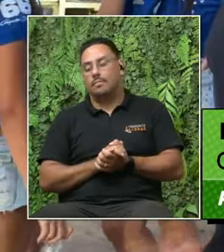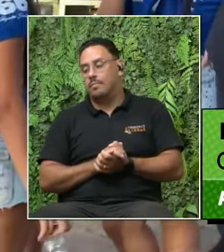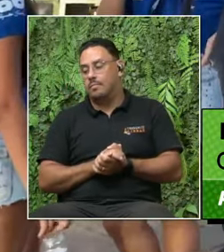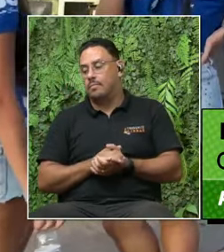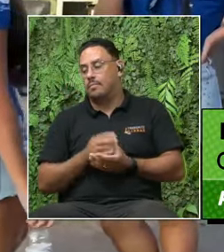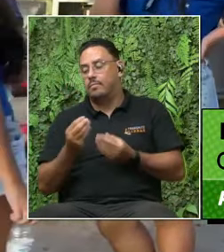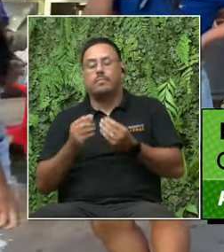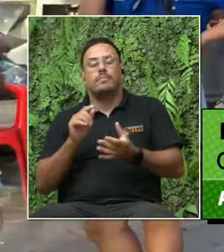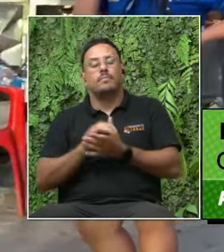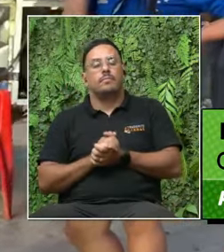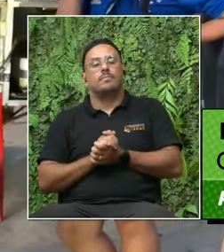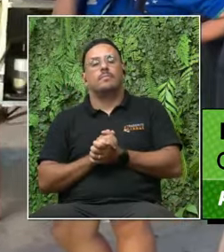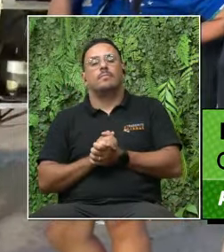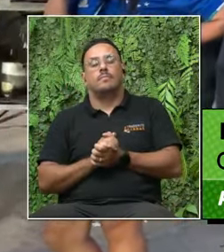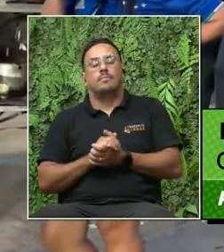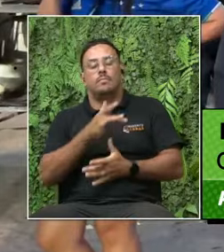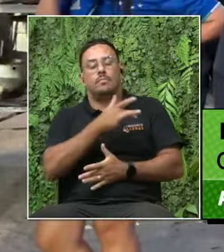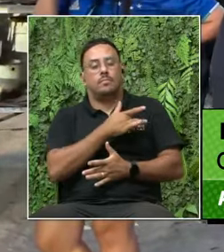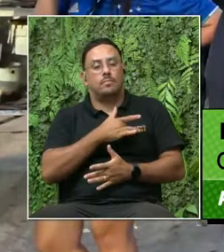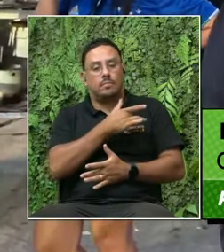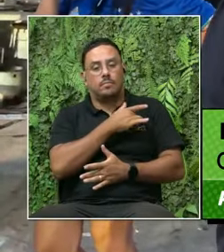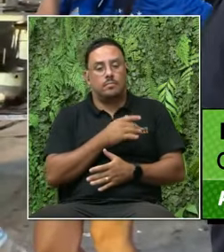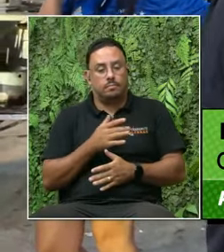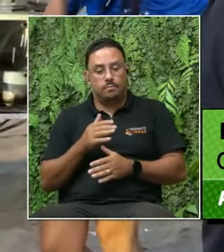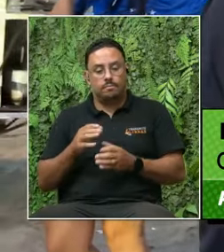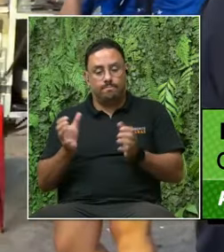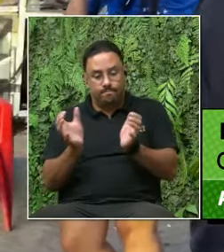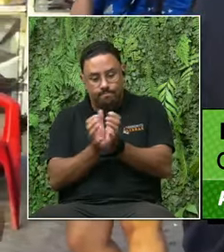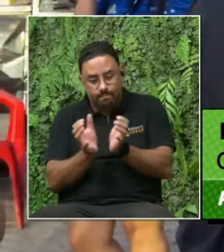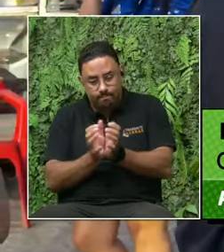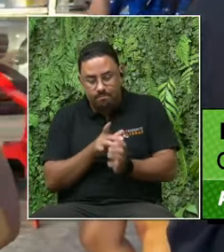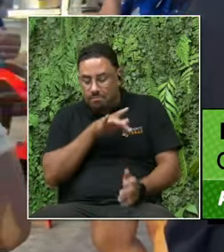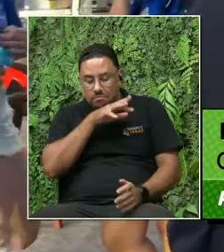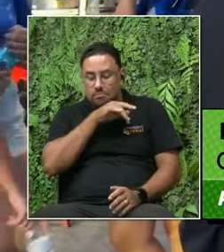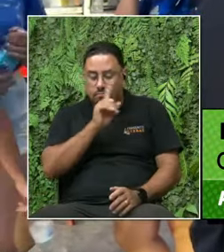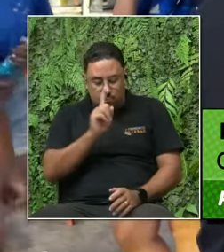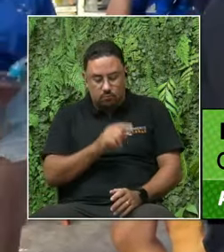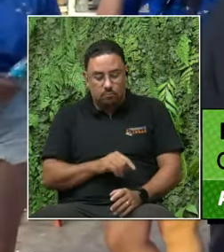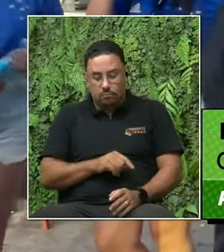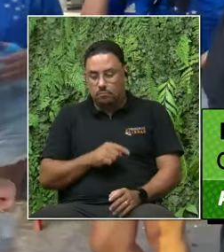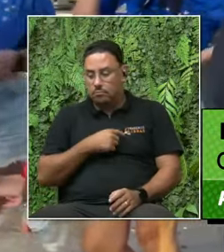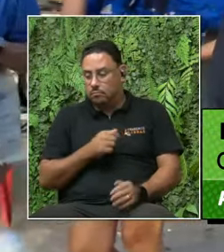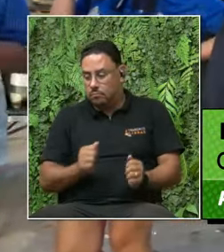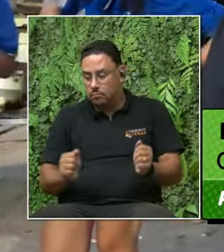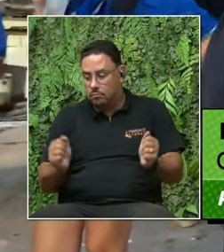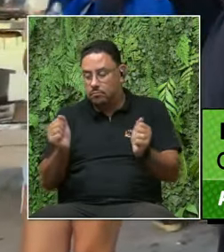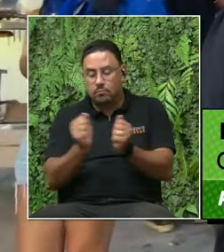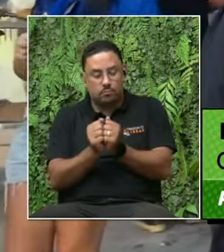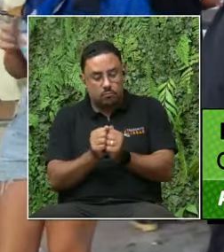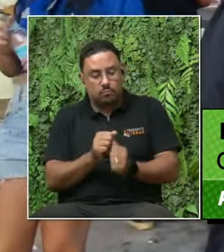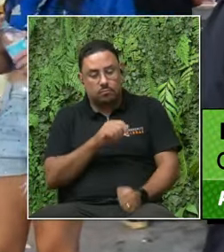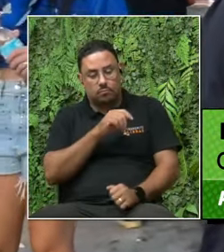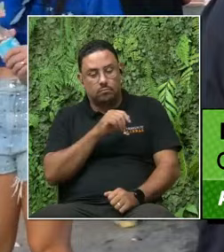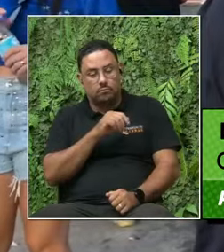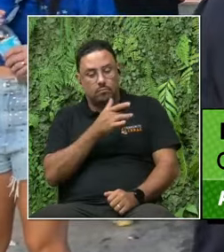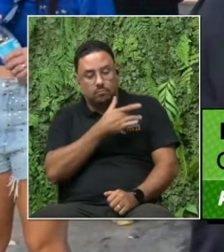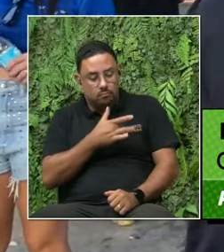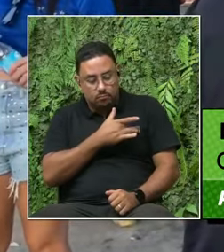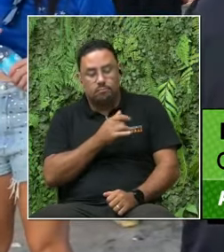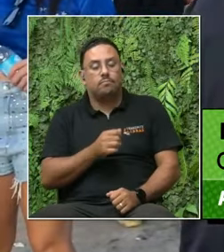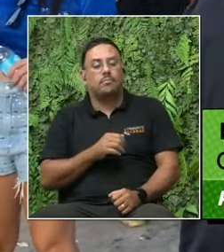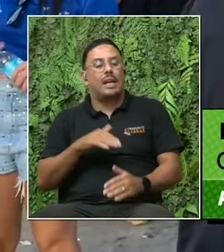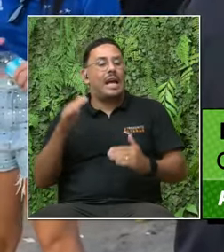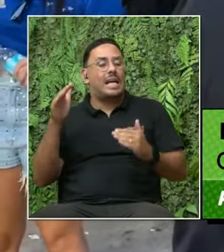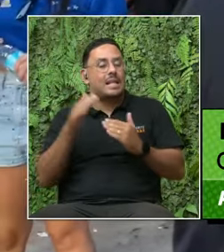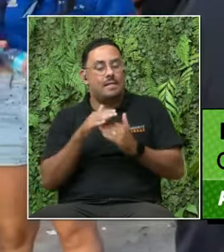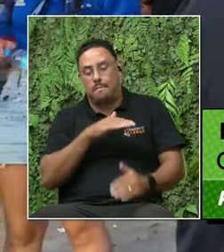seguinte é o Cruzeiro o time do Cruzeiro não é ruim eu tô com o Cruzeiro até morrer filho até